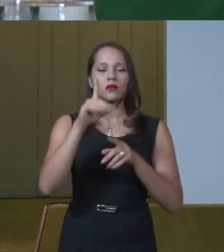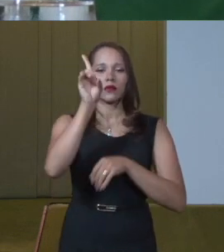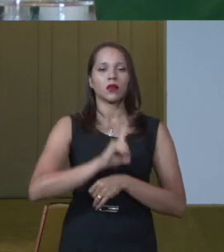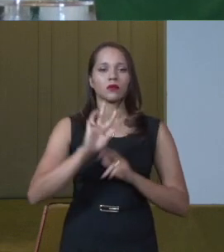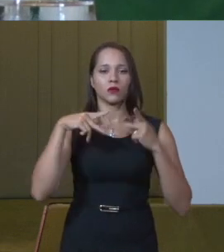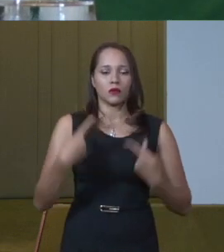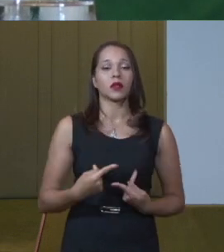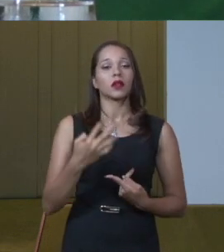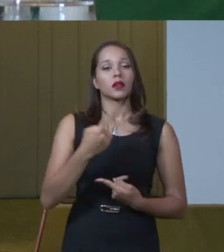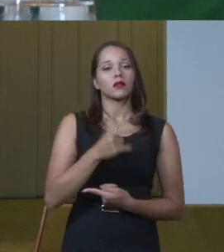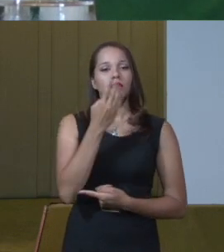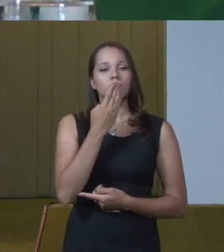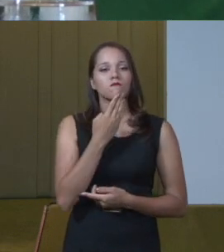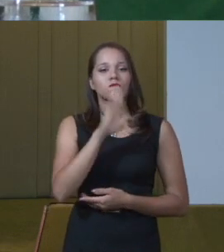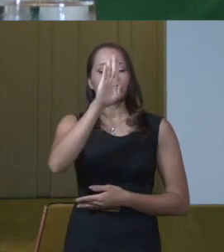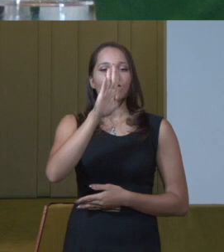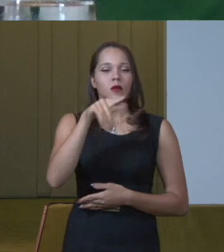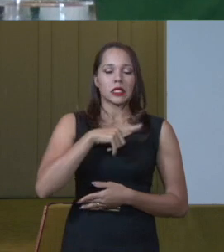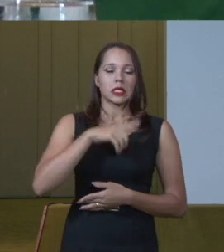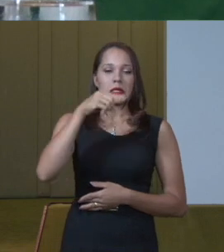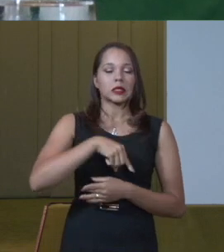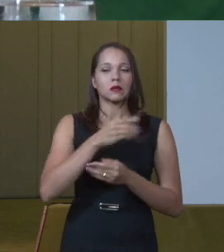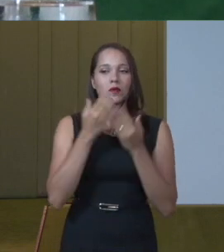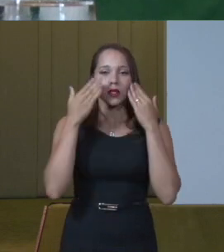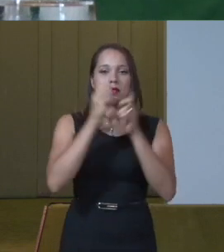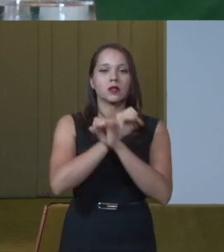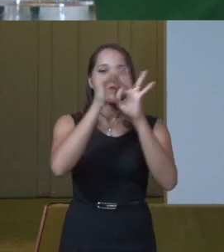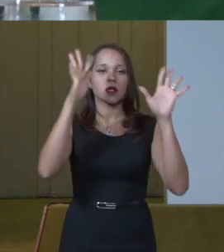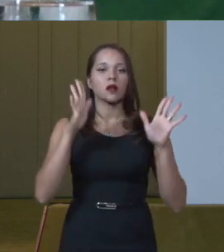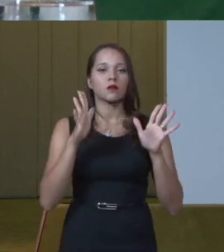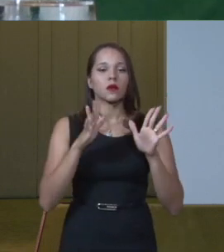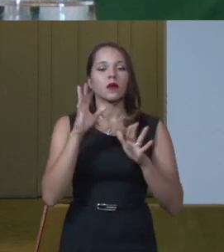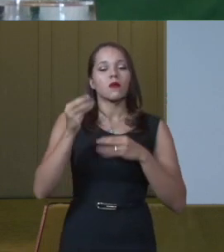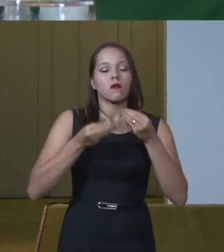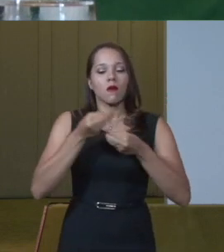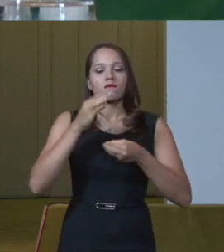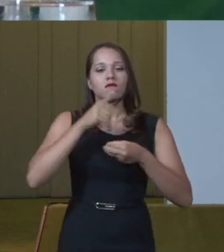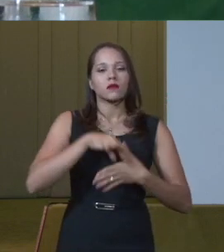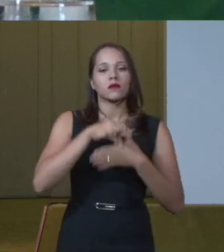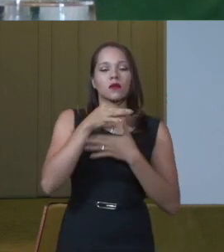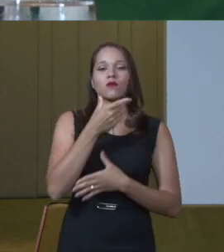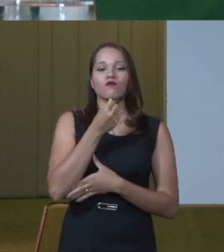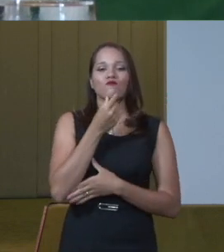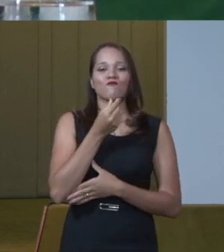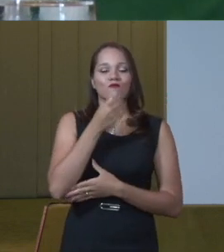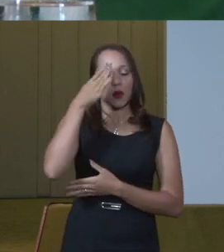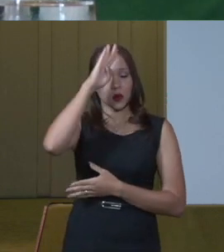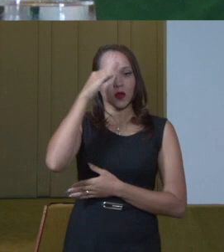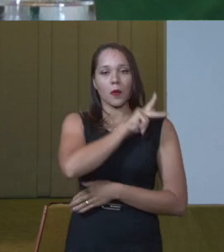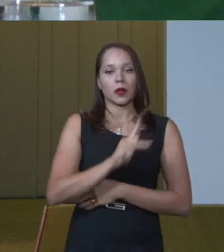e esse comprometimento se afirma agora de maneira muito clara sob a liderança do presidente Jair Bolsonaro e